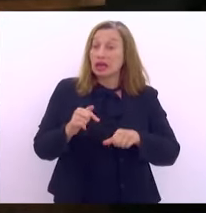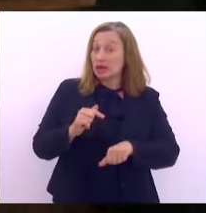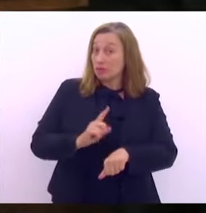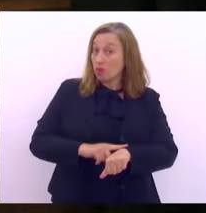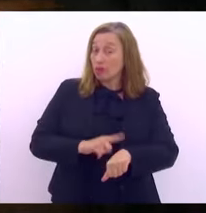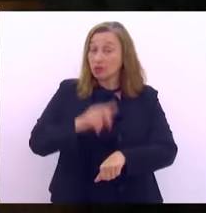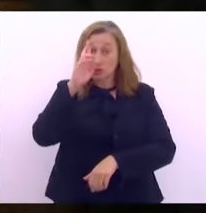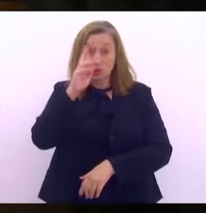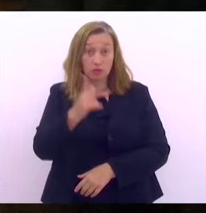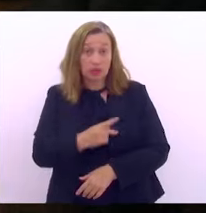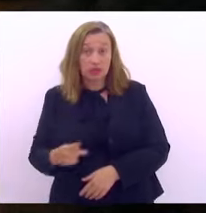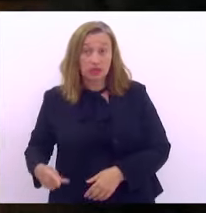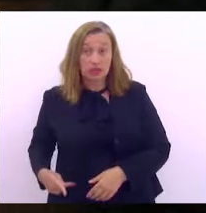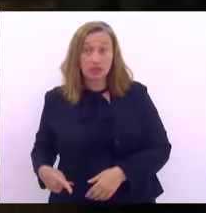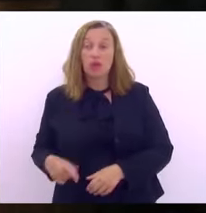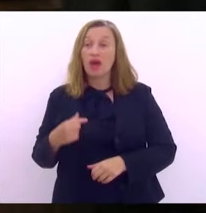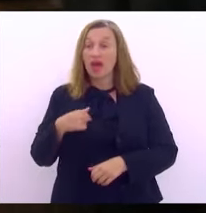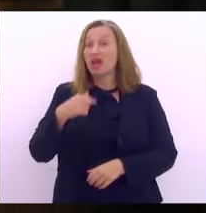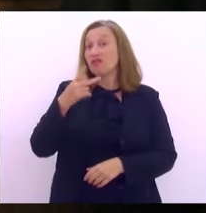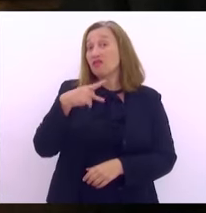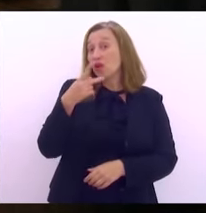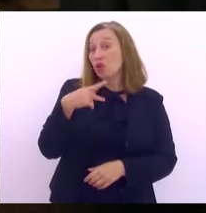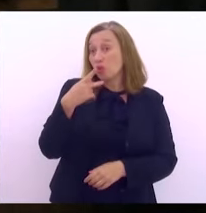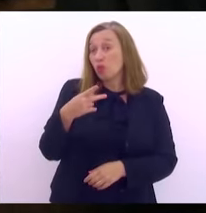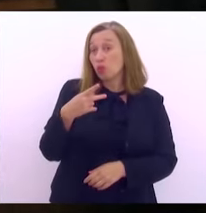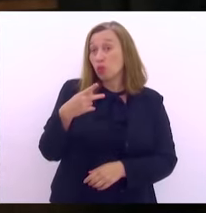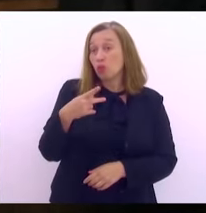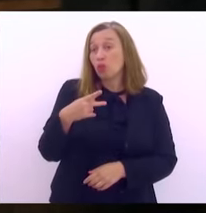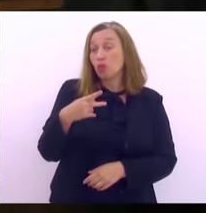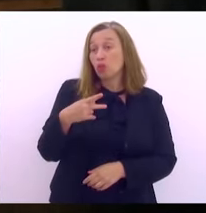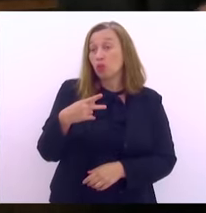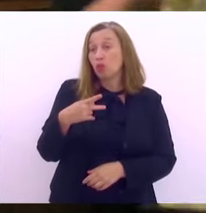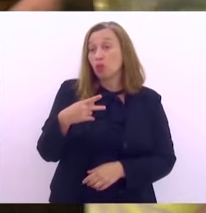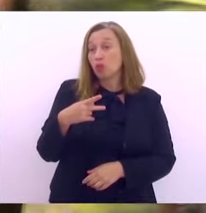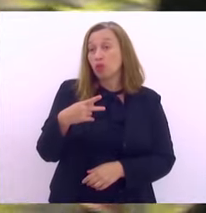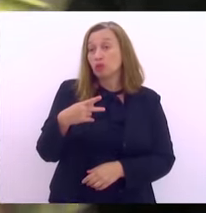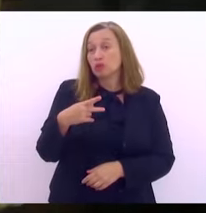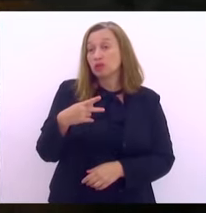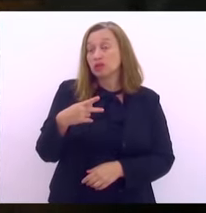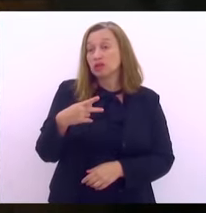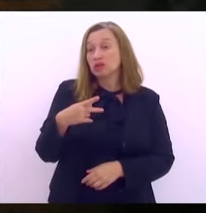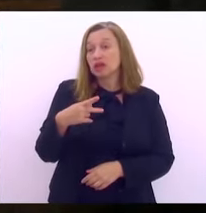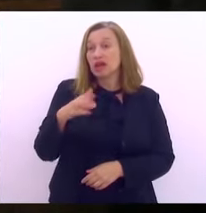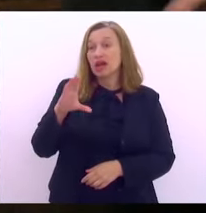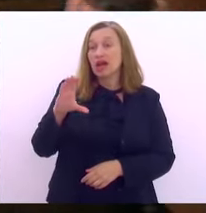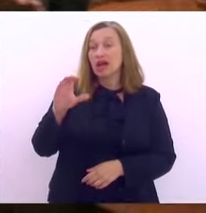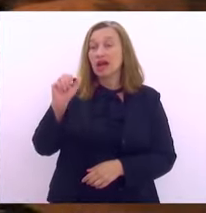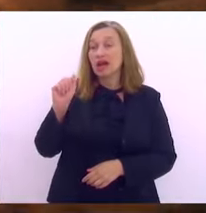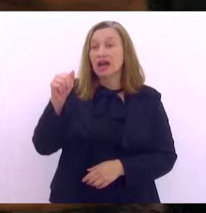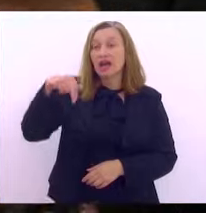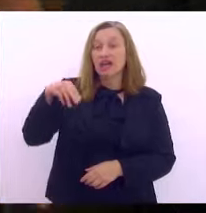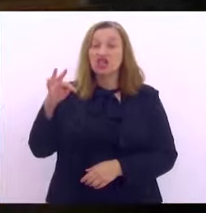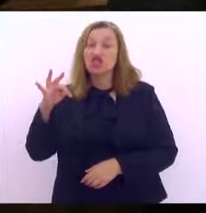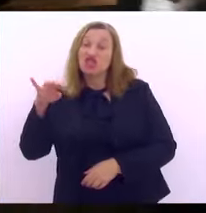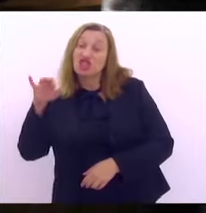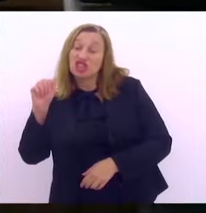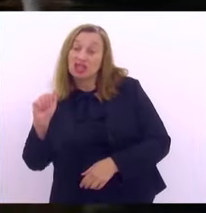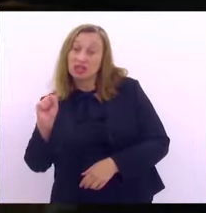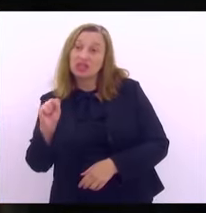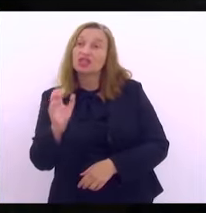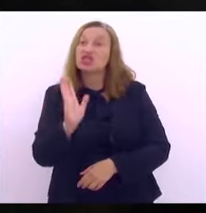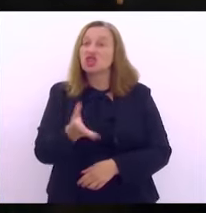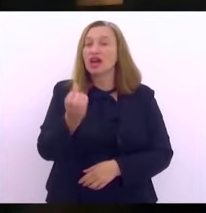senhor presidente, ela confessou que as cantinas, à época, estavam já